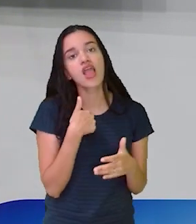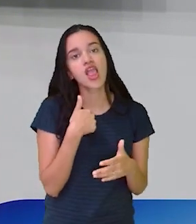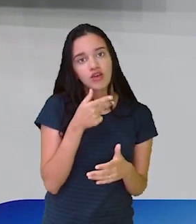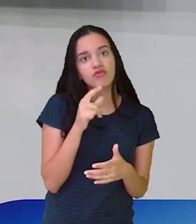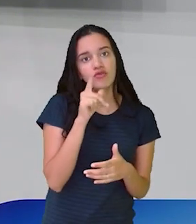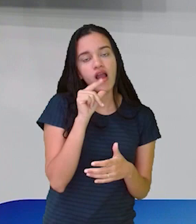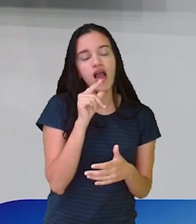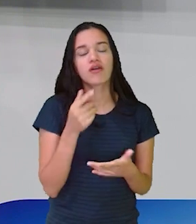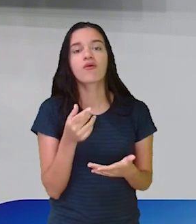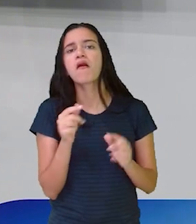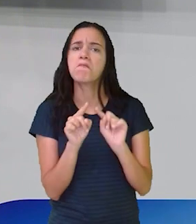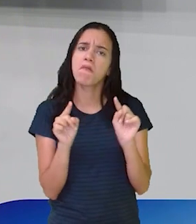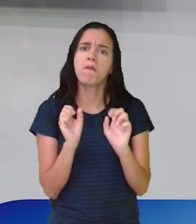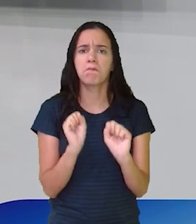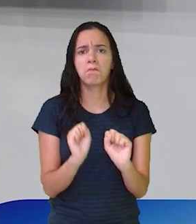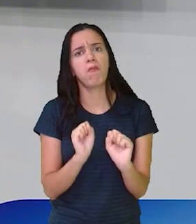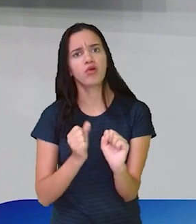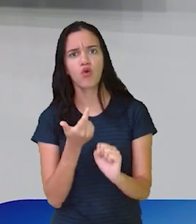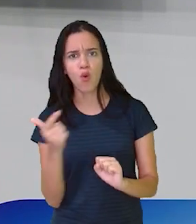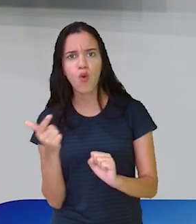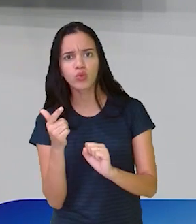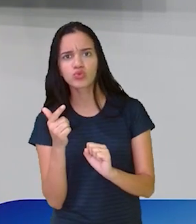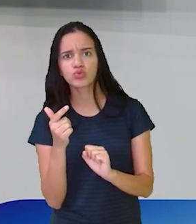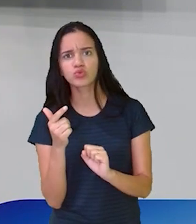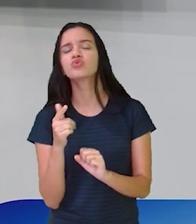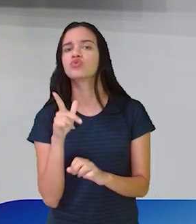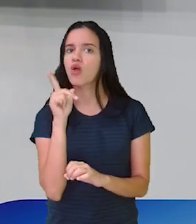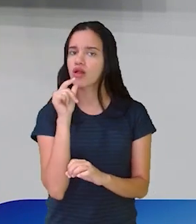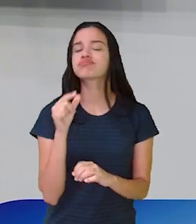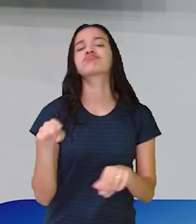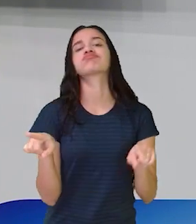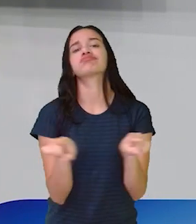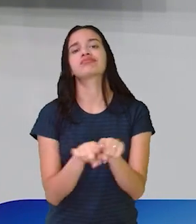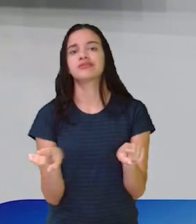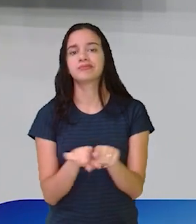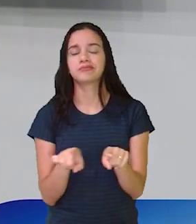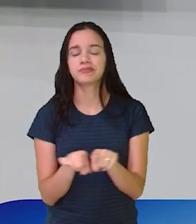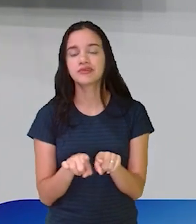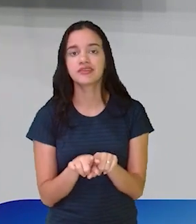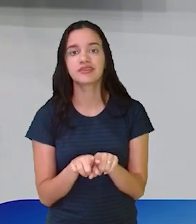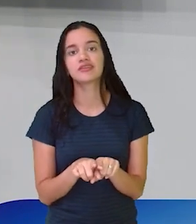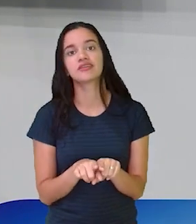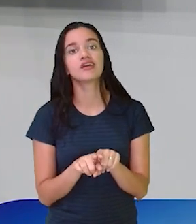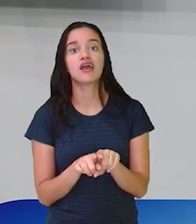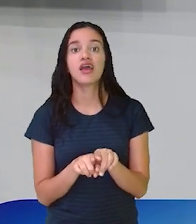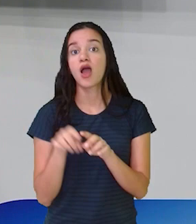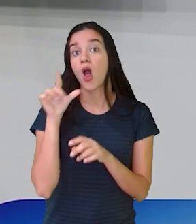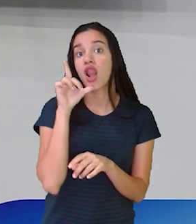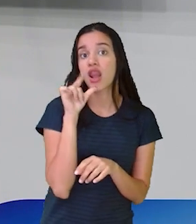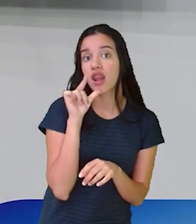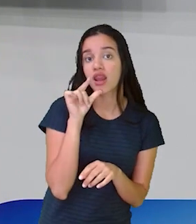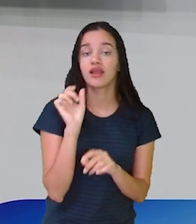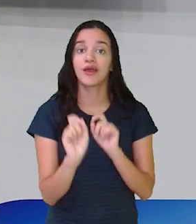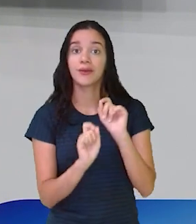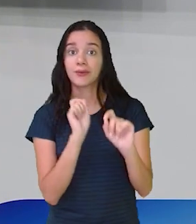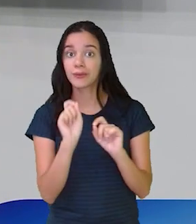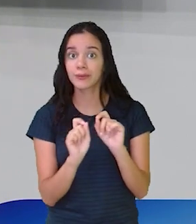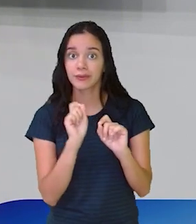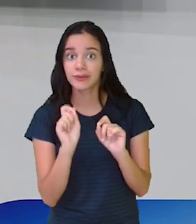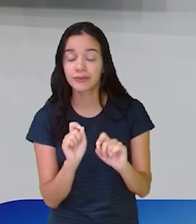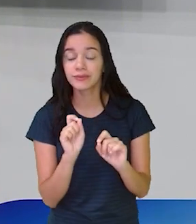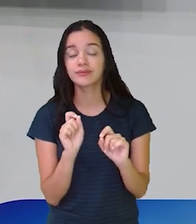água. Mas poderia ser outro líquido? Poderia ser também. No caso, essa água seria medida em